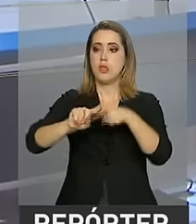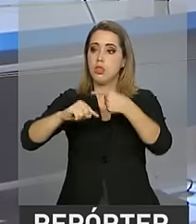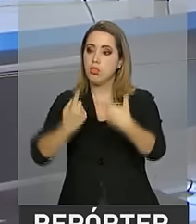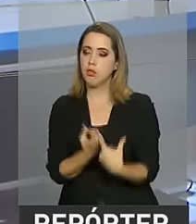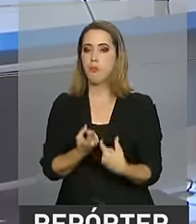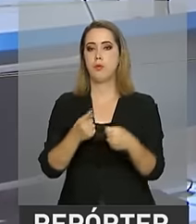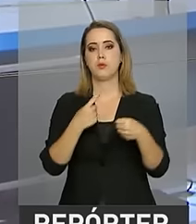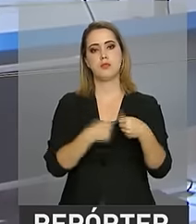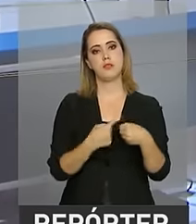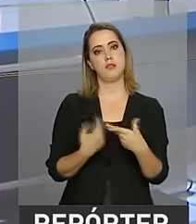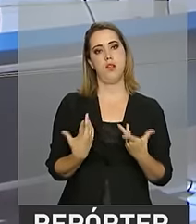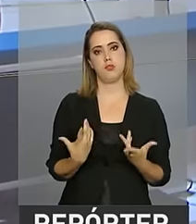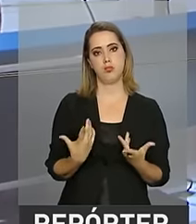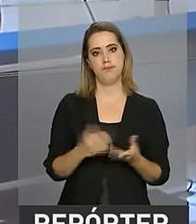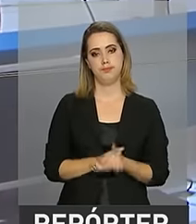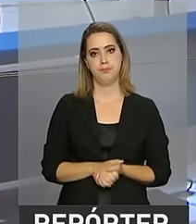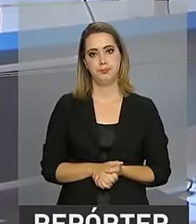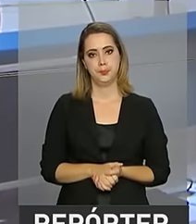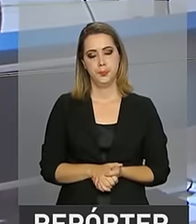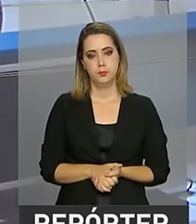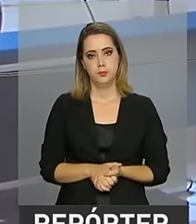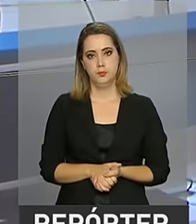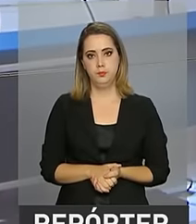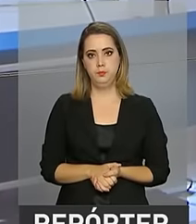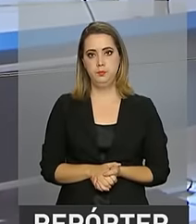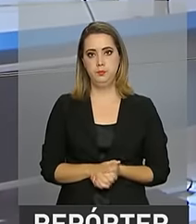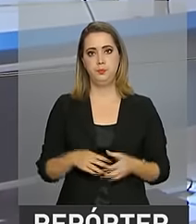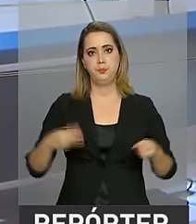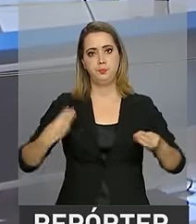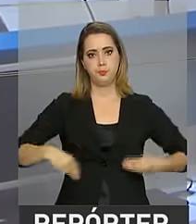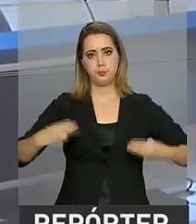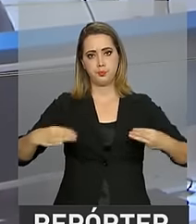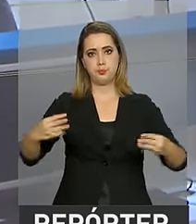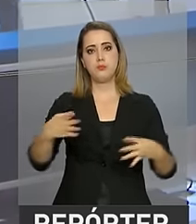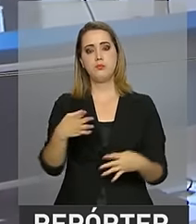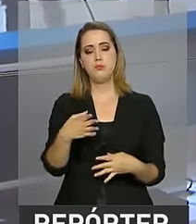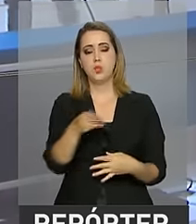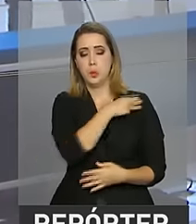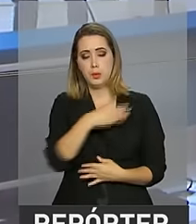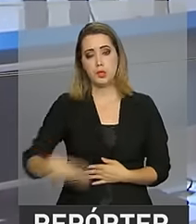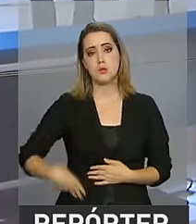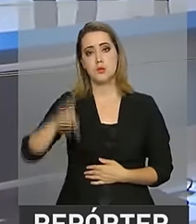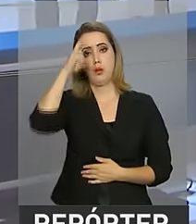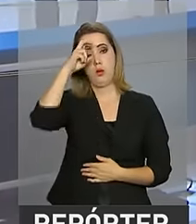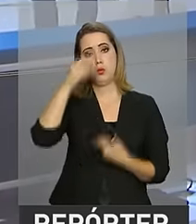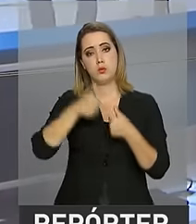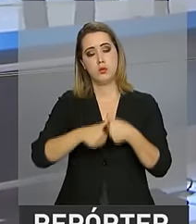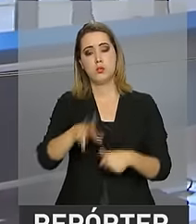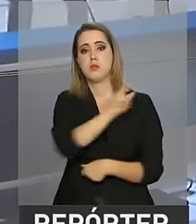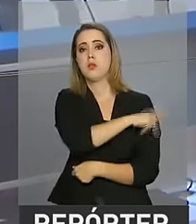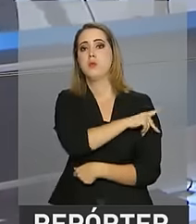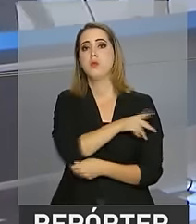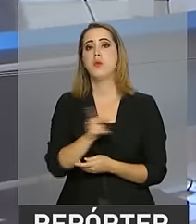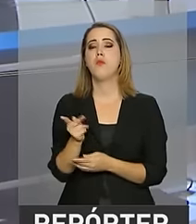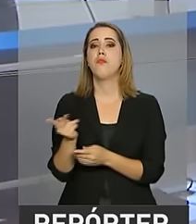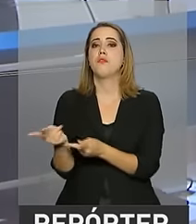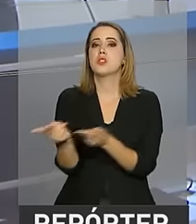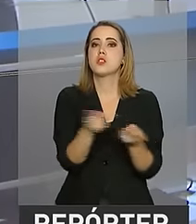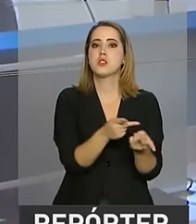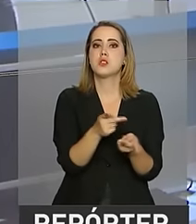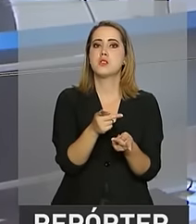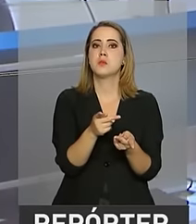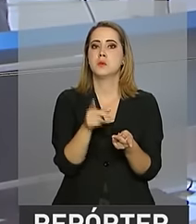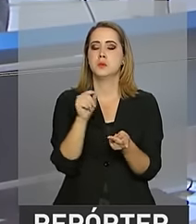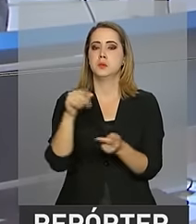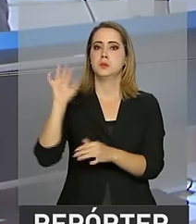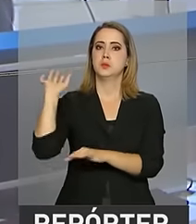urbana o ministro da cultura Roberto Freire está no Piauí lá ele visitou o Parque Nacional da Serra da capivara onde